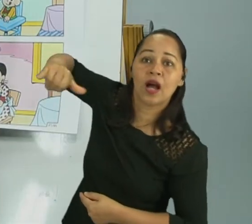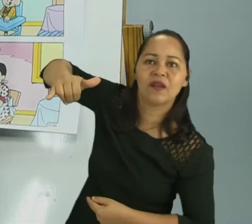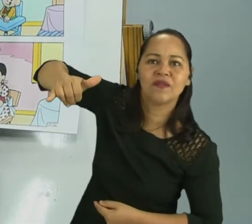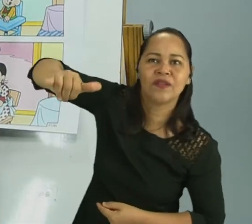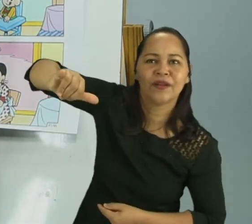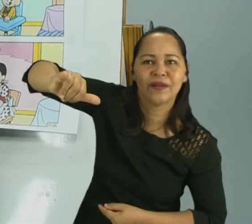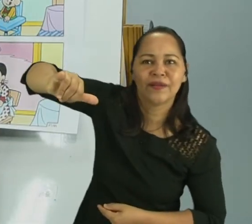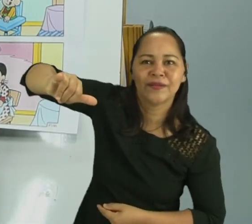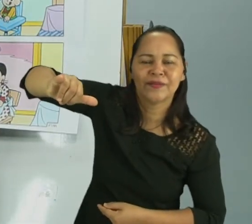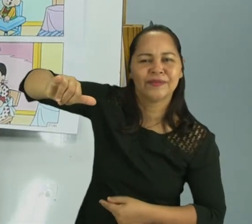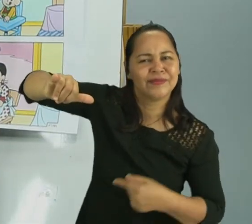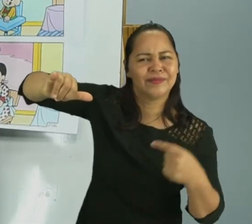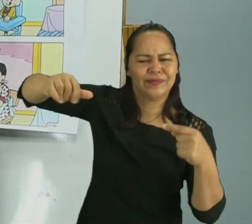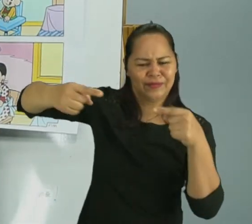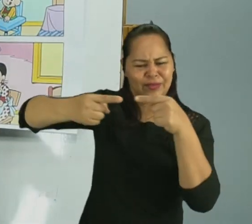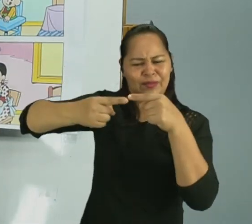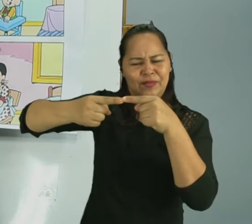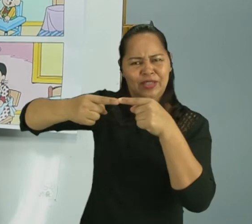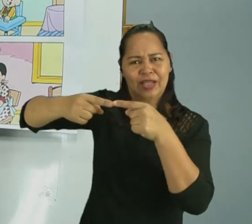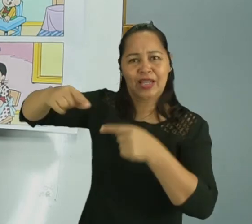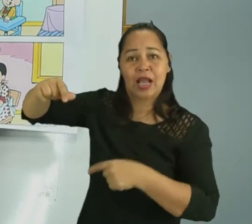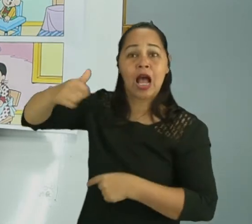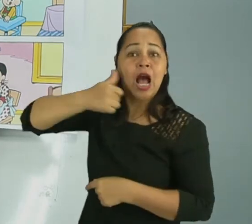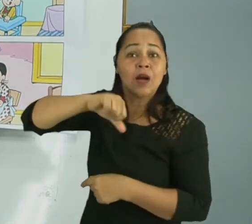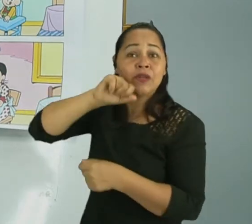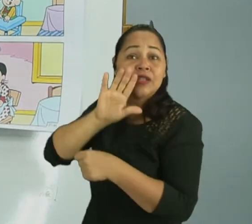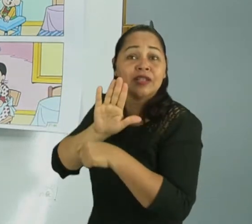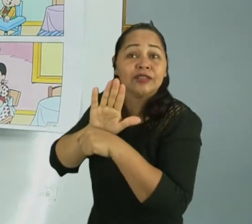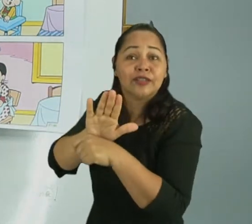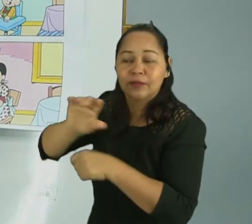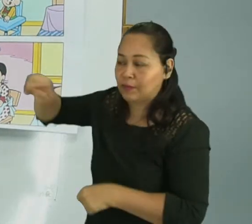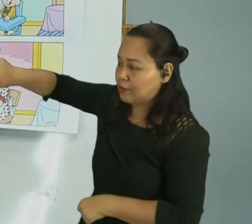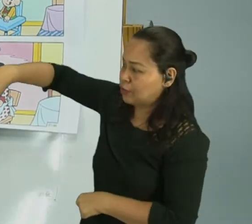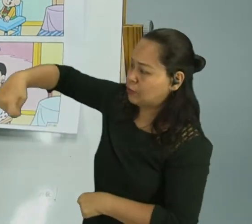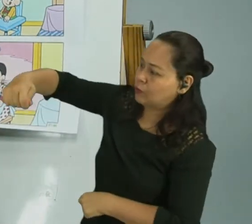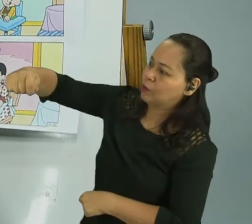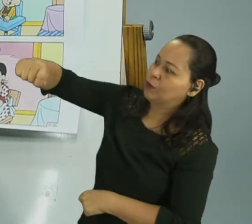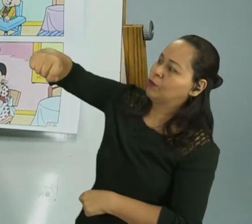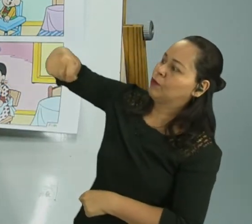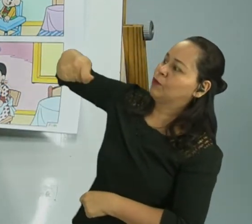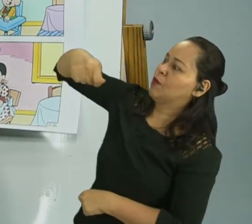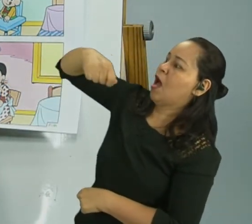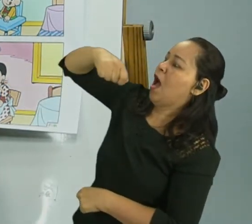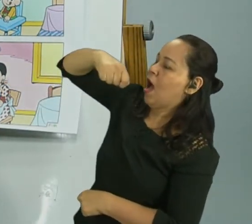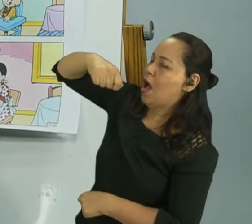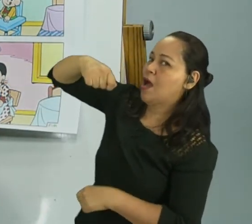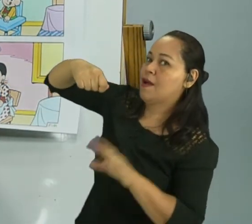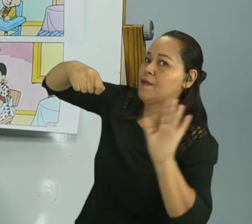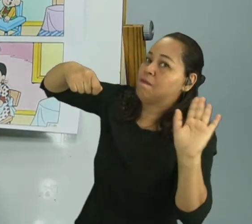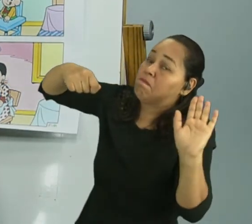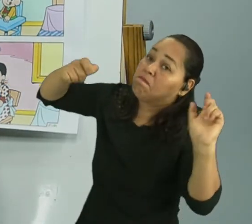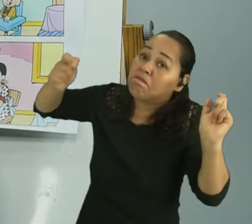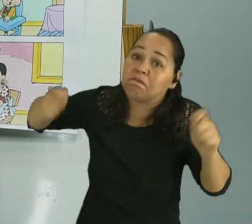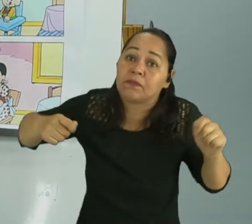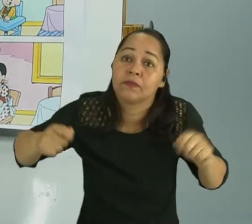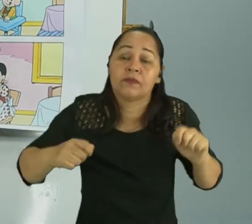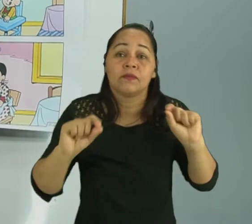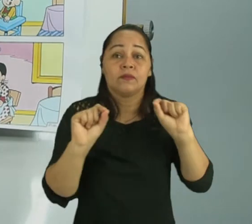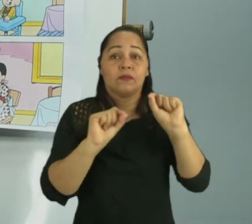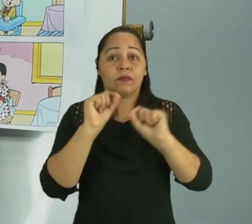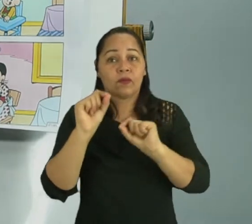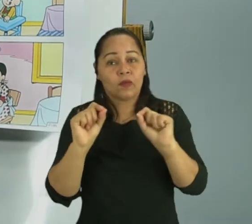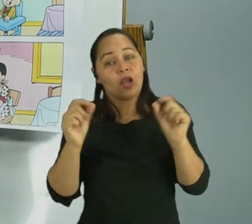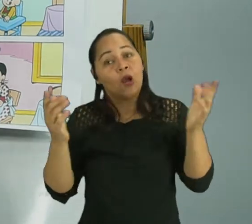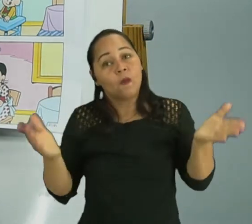pensar. Nem sempre a tirinha vai ser um texto verbal, né? Vai ter palavras, pode ser não